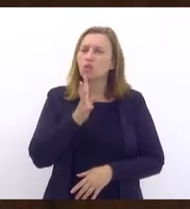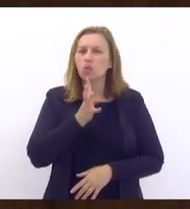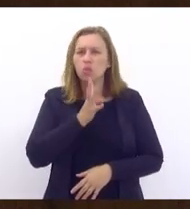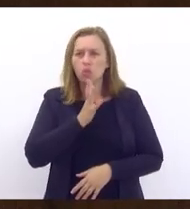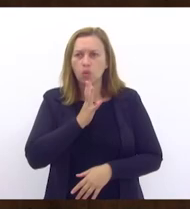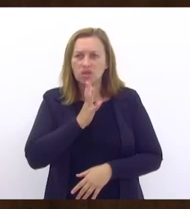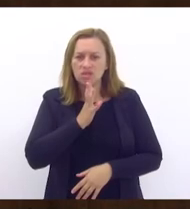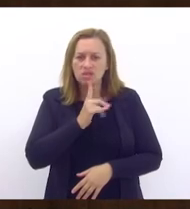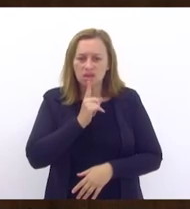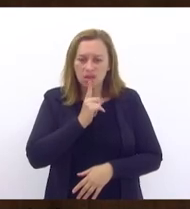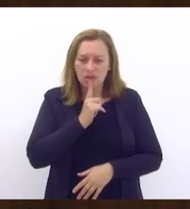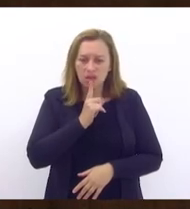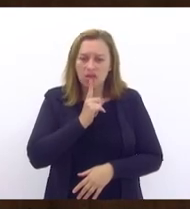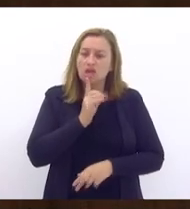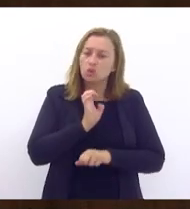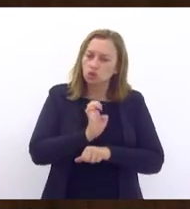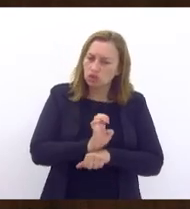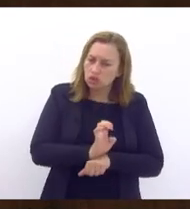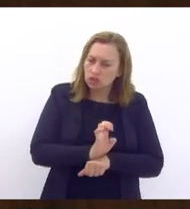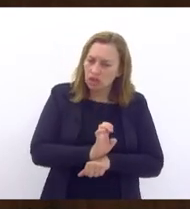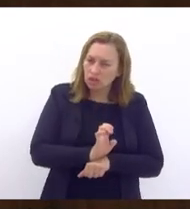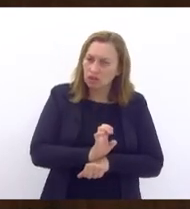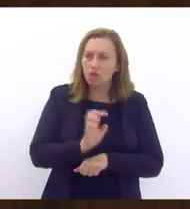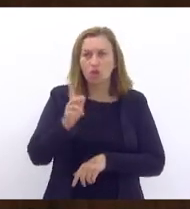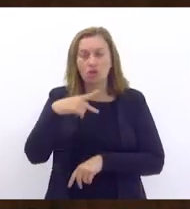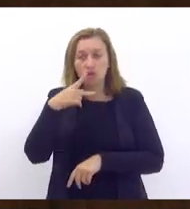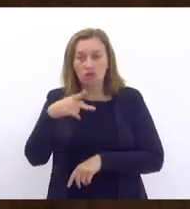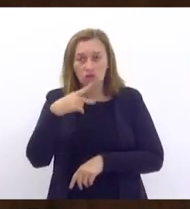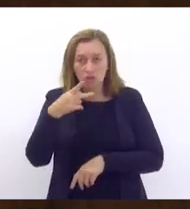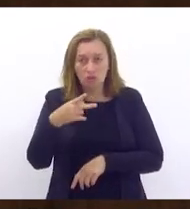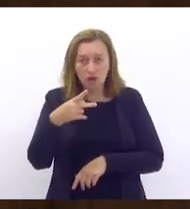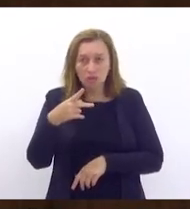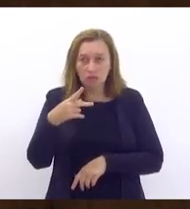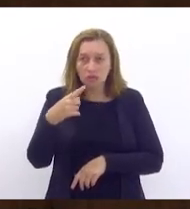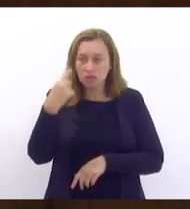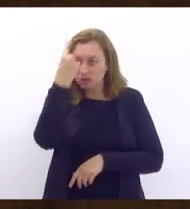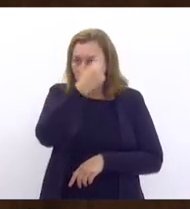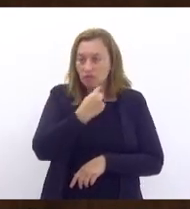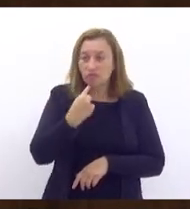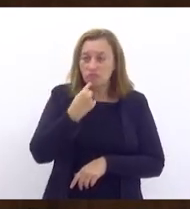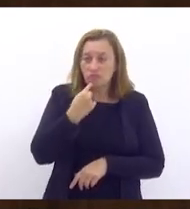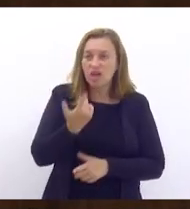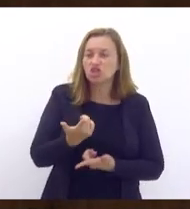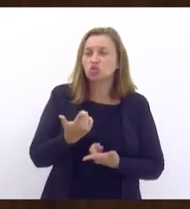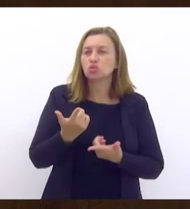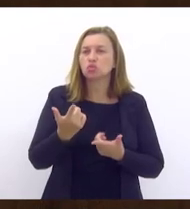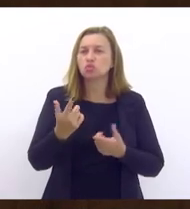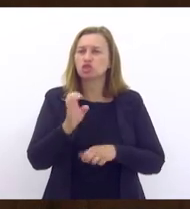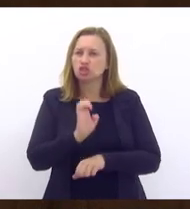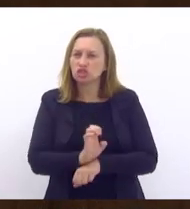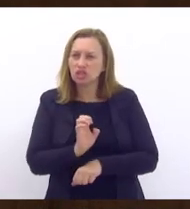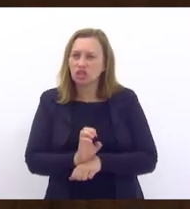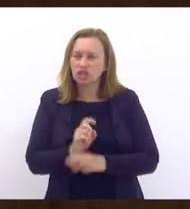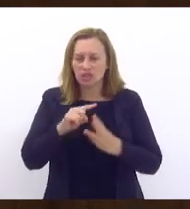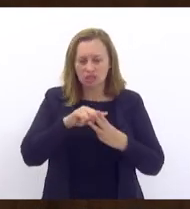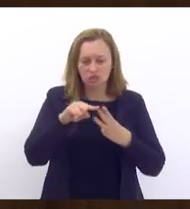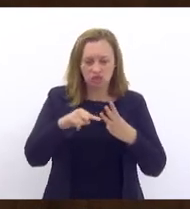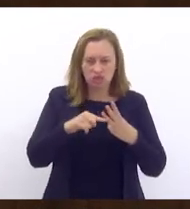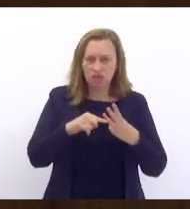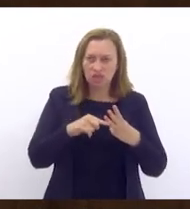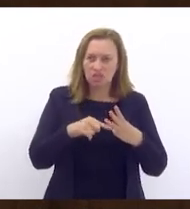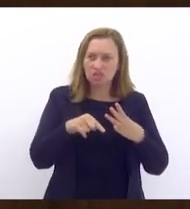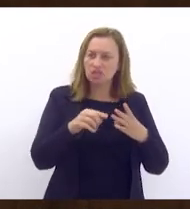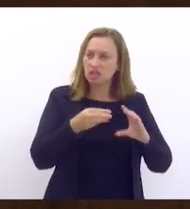reconhecer que o Estado, e aí eu falo da figura do Estado, nas suas